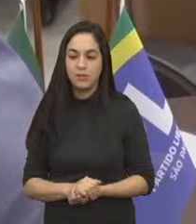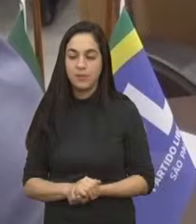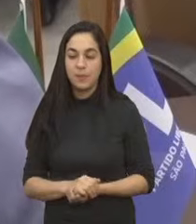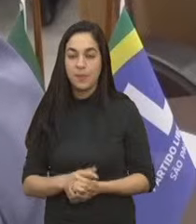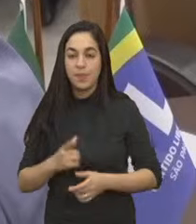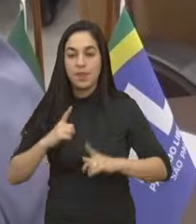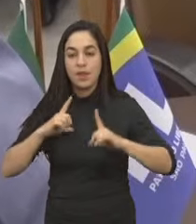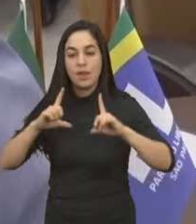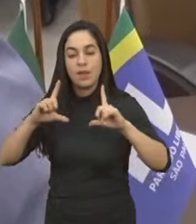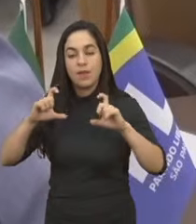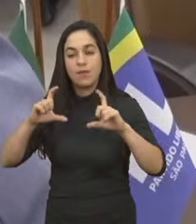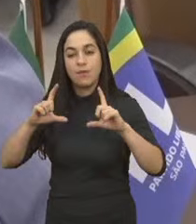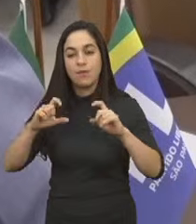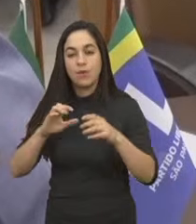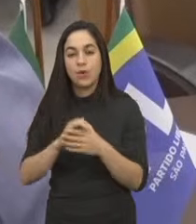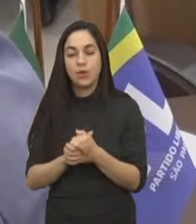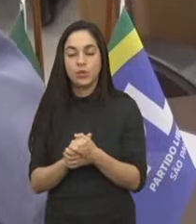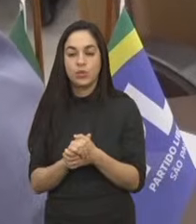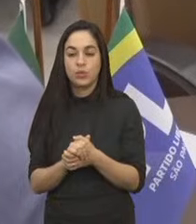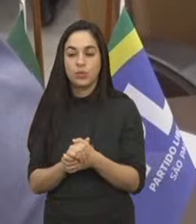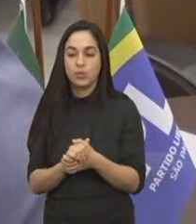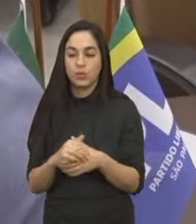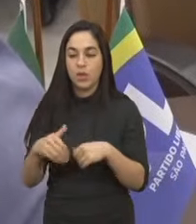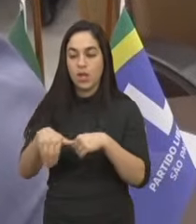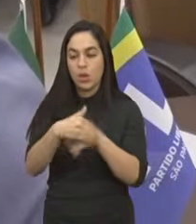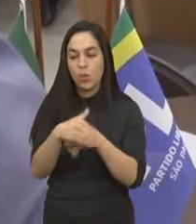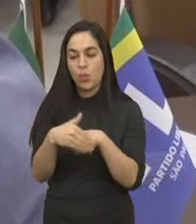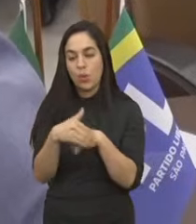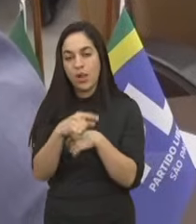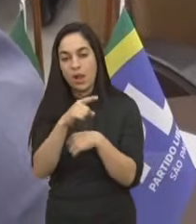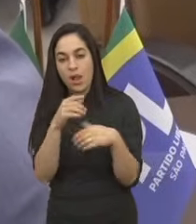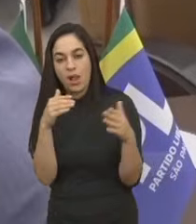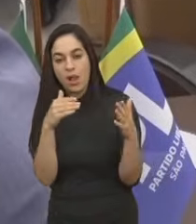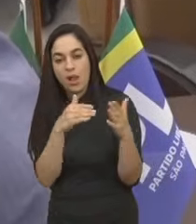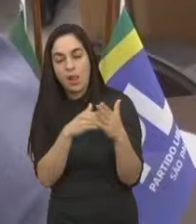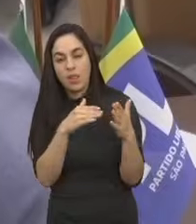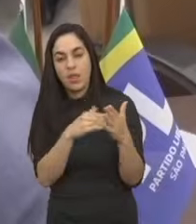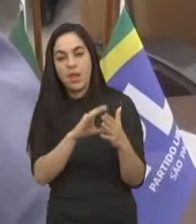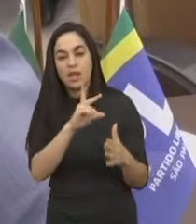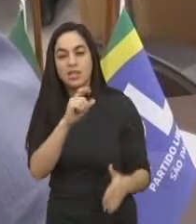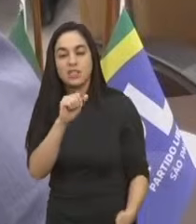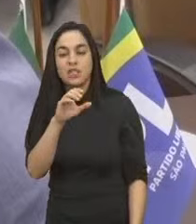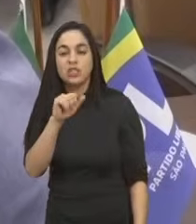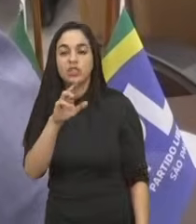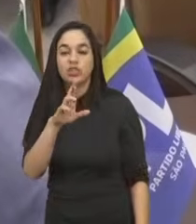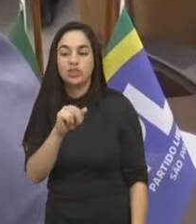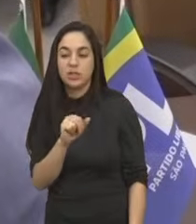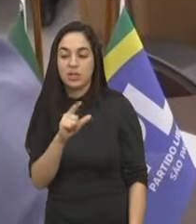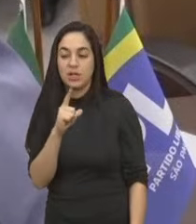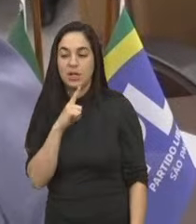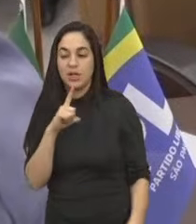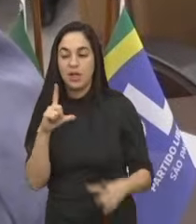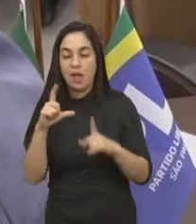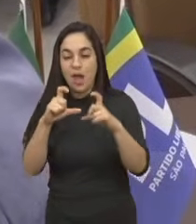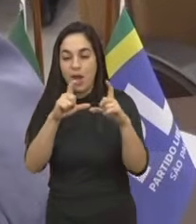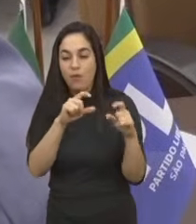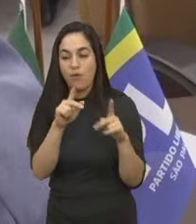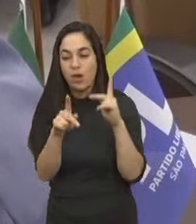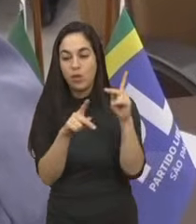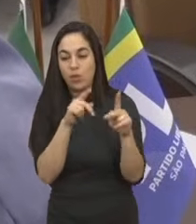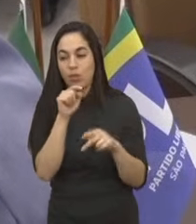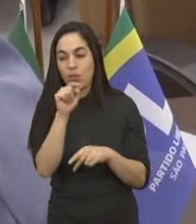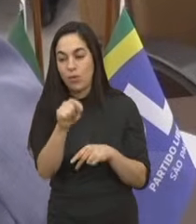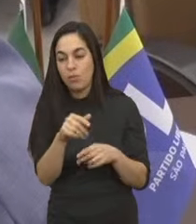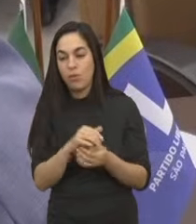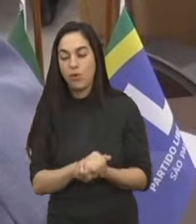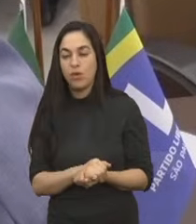Começa a rua lá, até chegar nessa chácara lá. E aqui está as fotos com o povo. Não estão